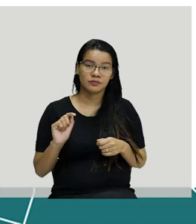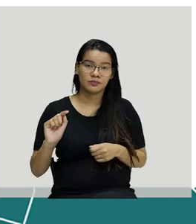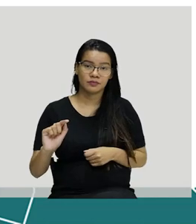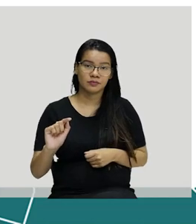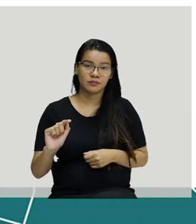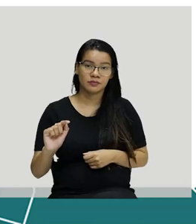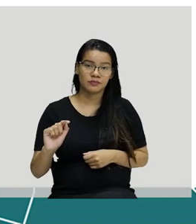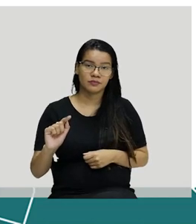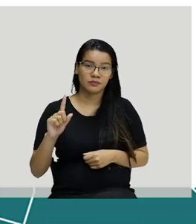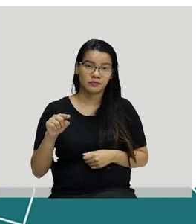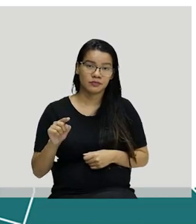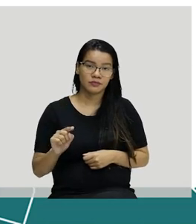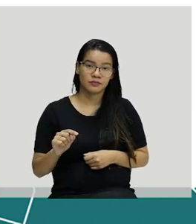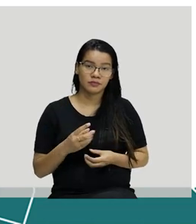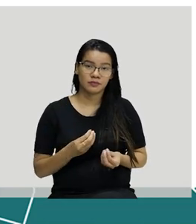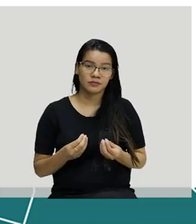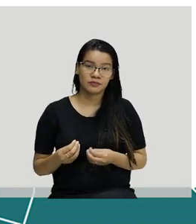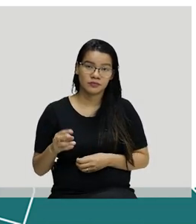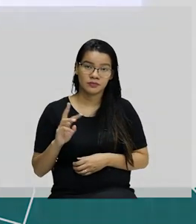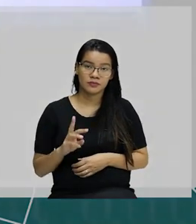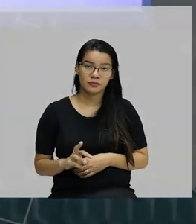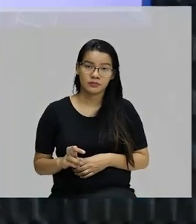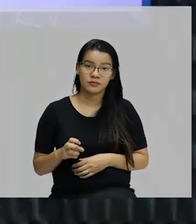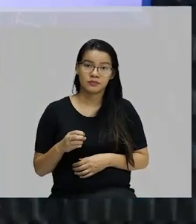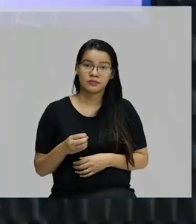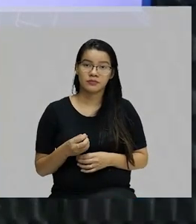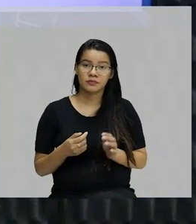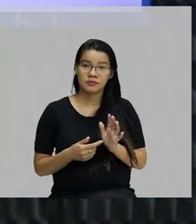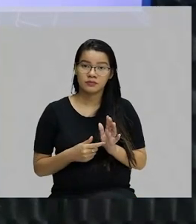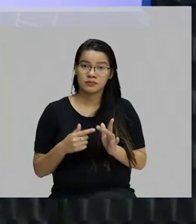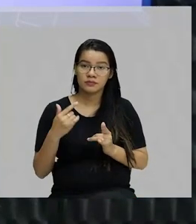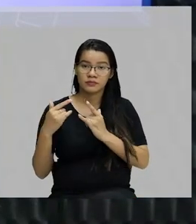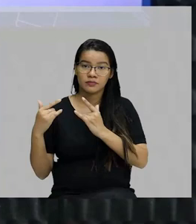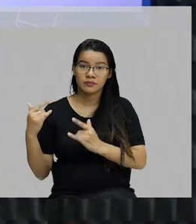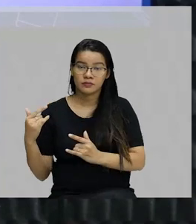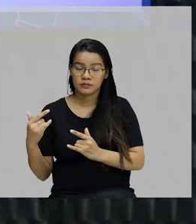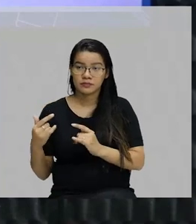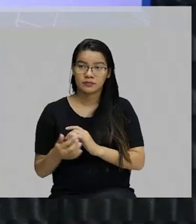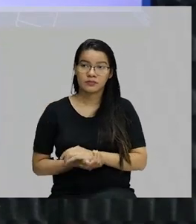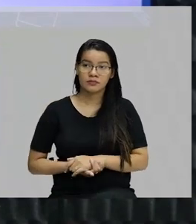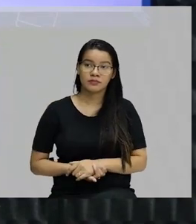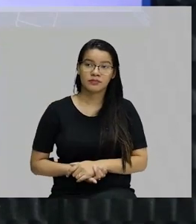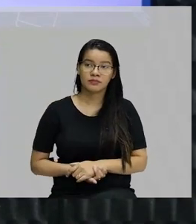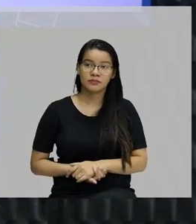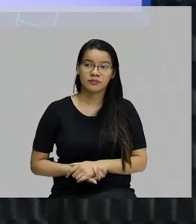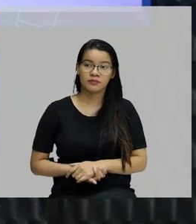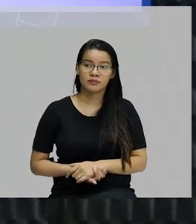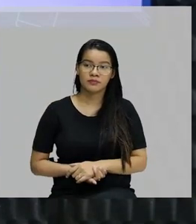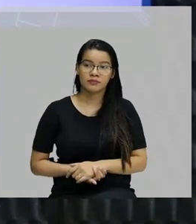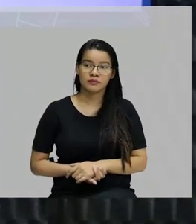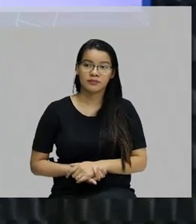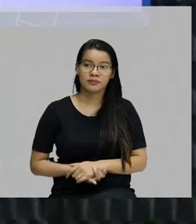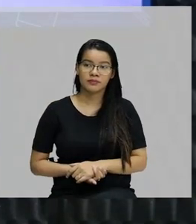vezes ele denota o quê denota uma ênfase você quer chamar a atenção para aquilo vocês fazem isso eu acabo utilizando muitos sinais de